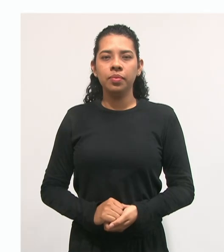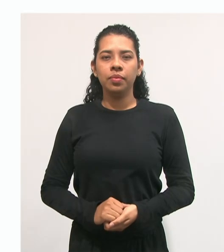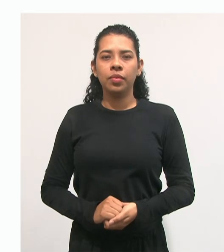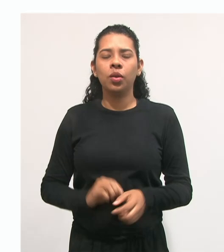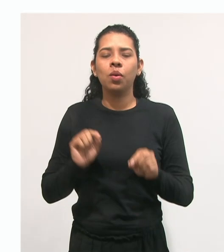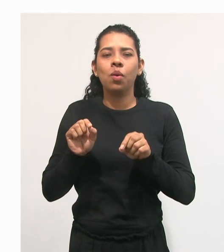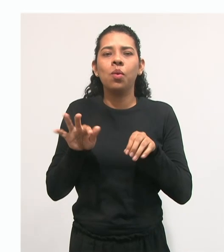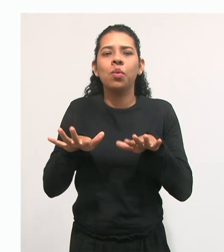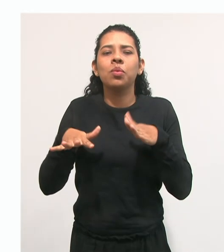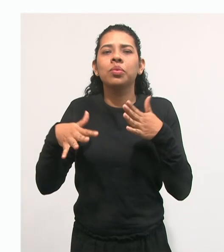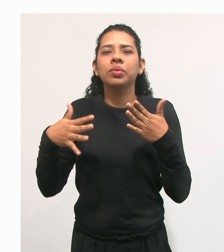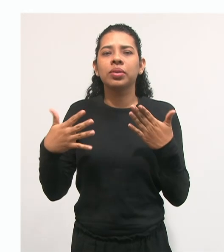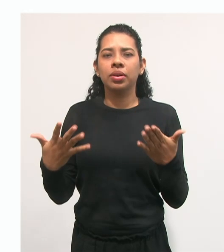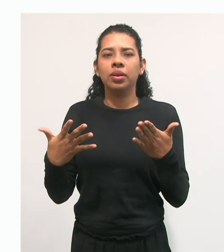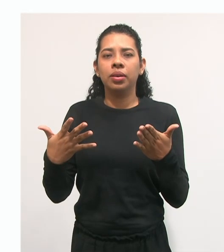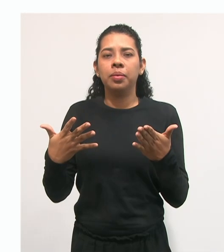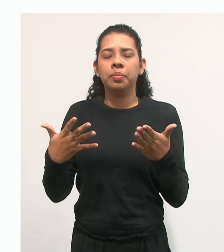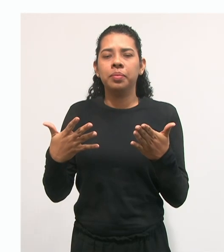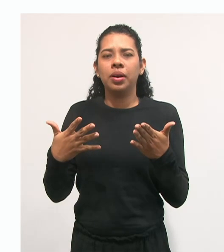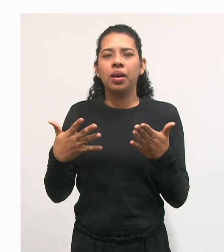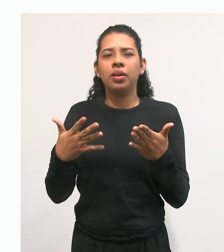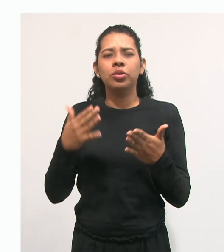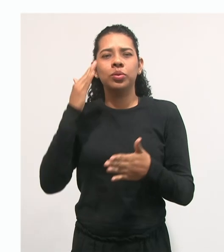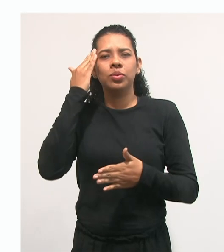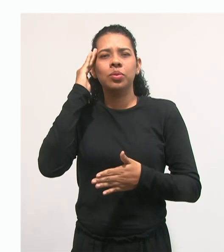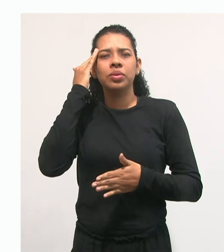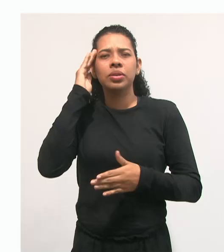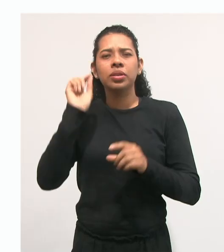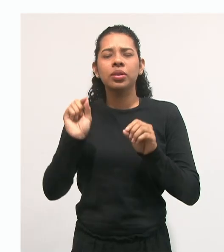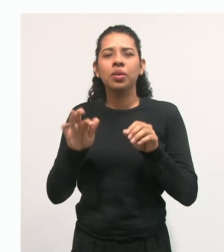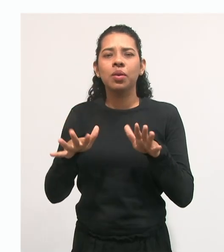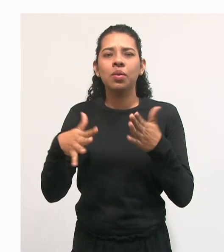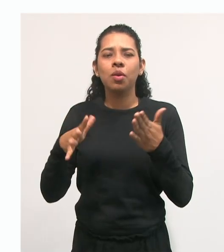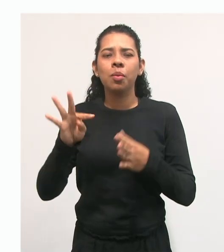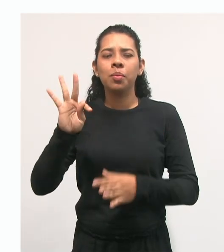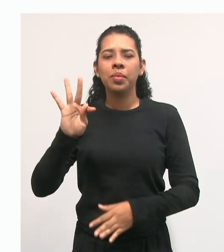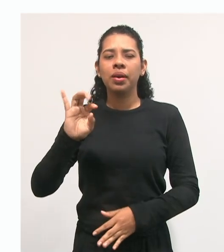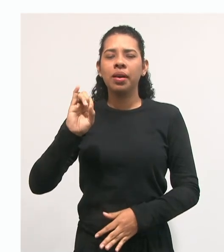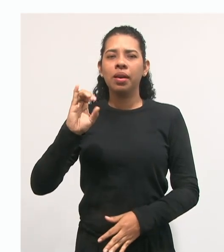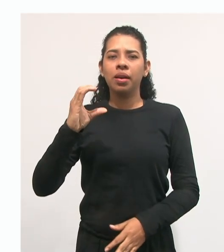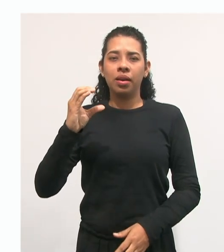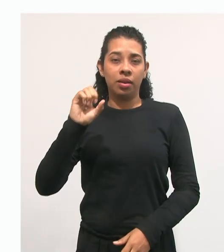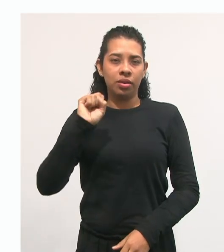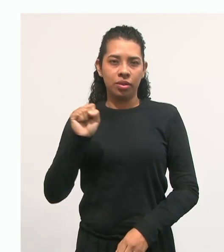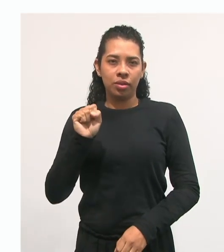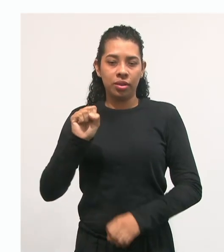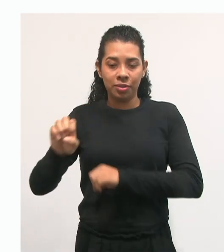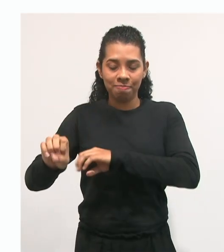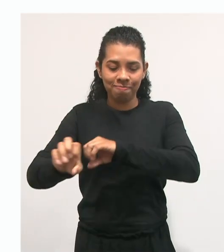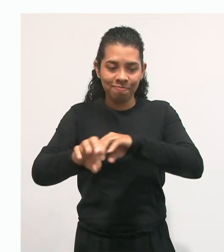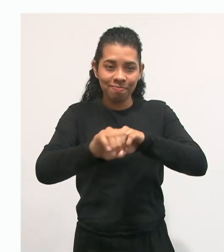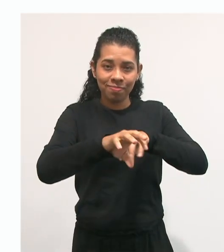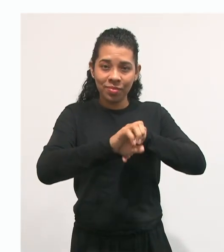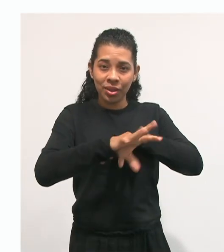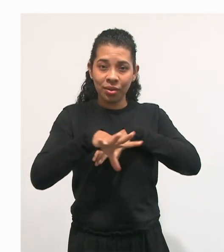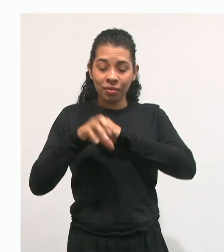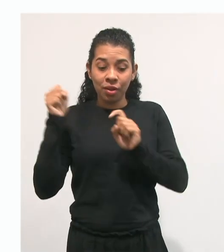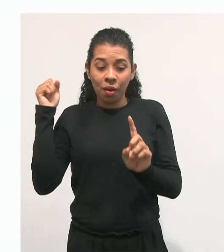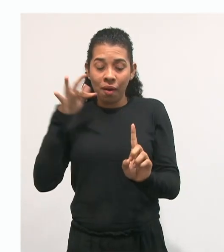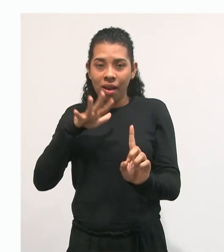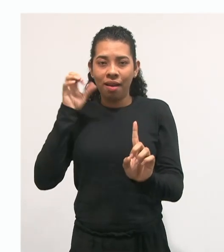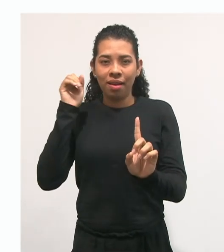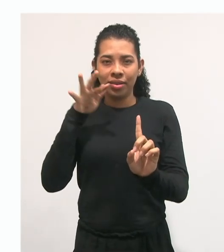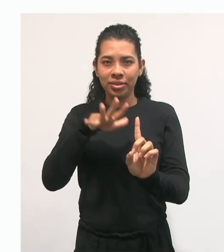O que seria, antes da gente entender, né, como é que as TICs influenciam nesse processo de ensino-aprendizagem, a gente precisa